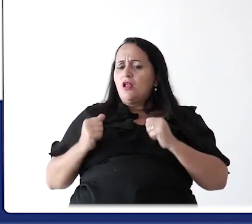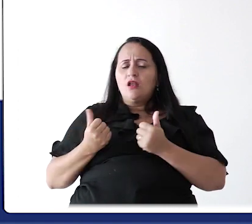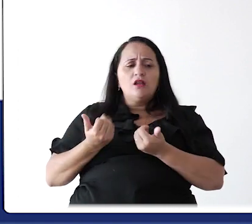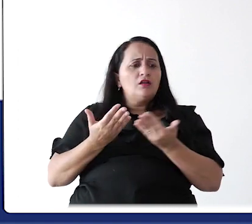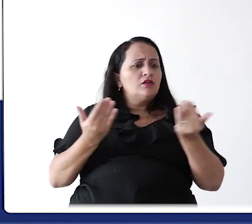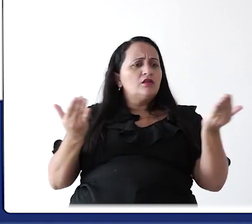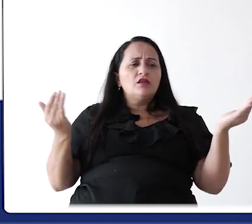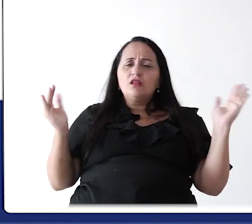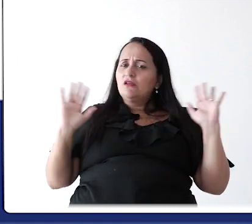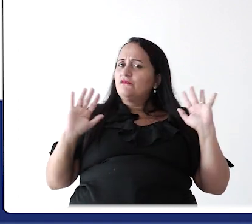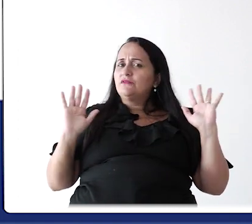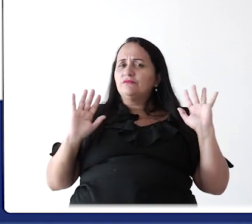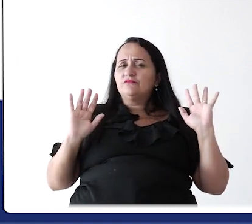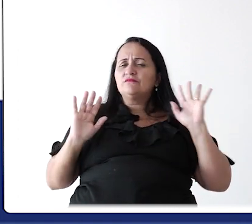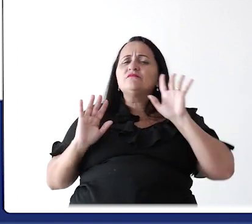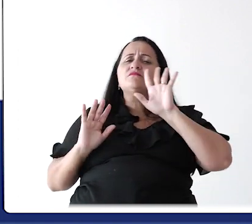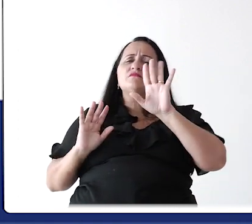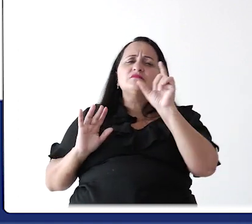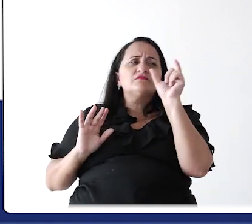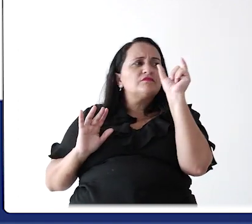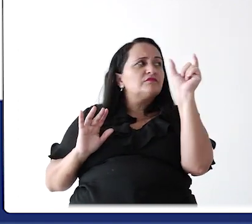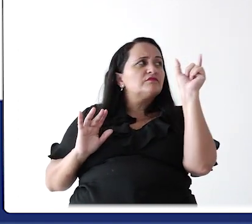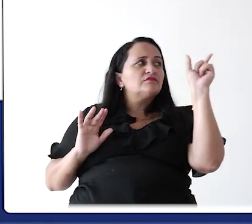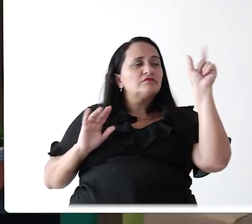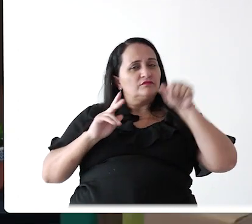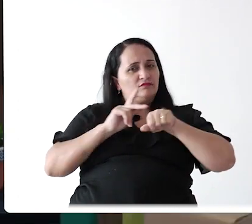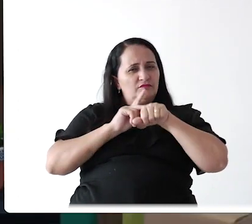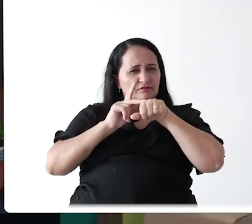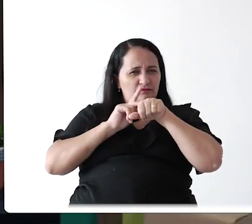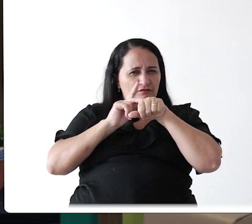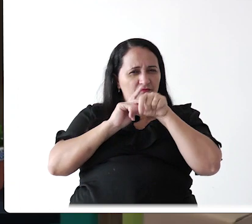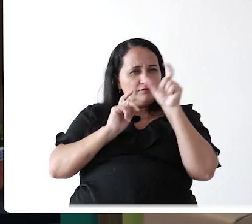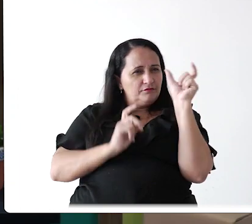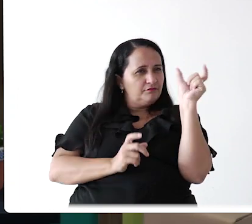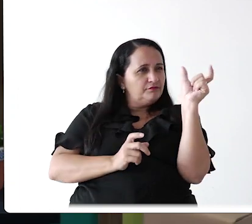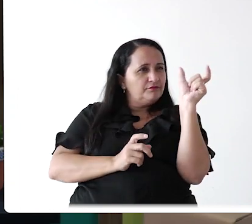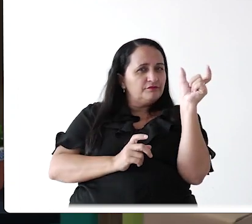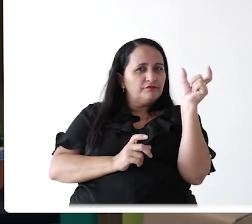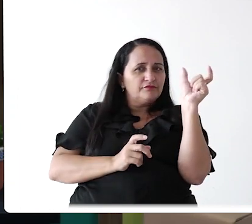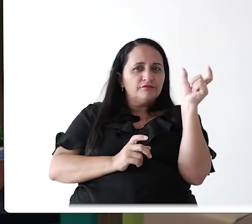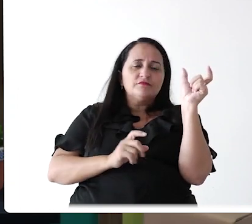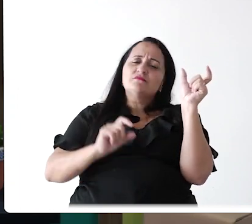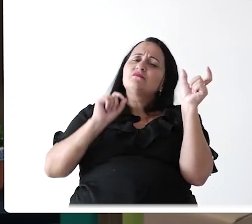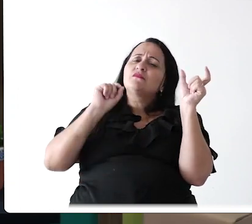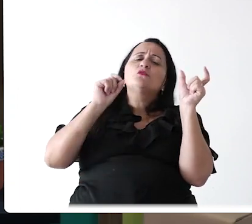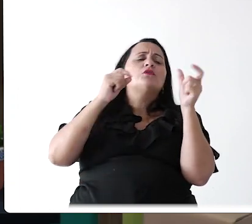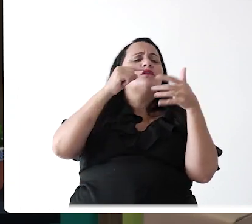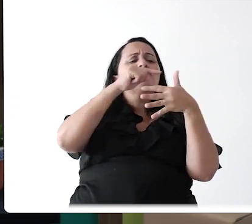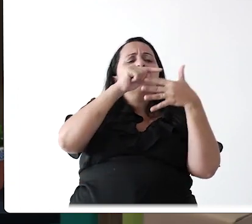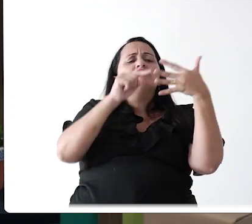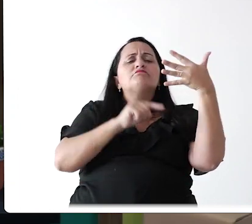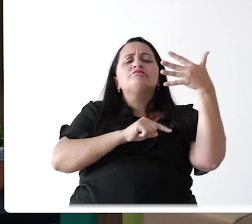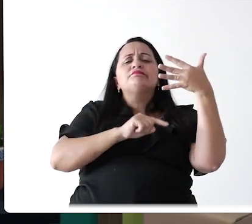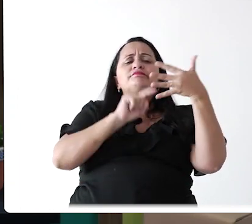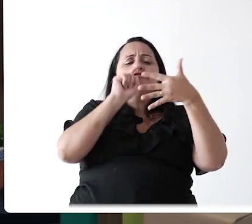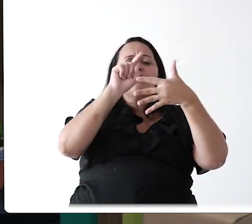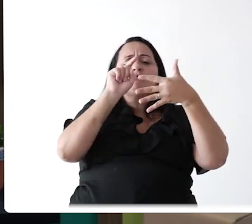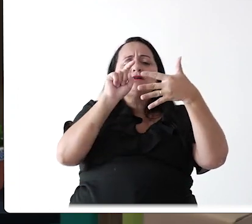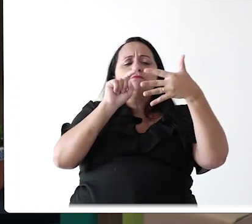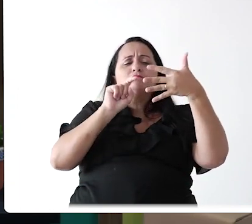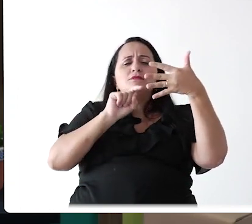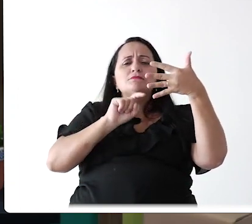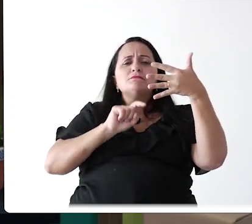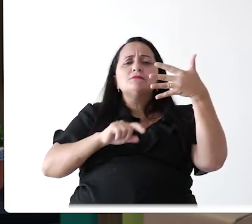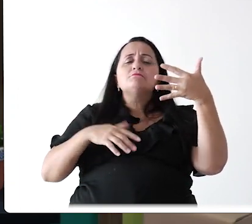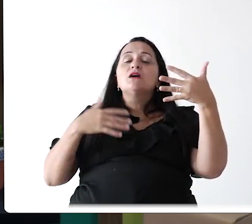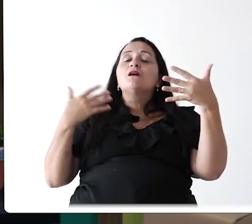expressão, por enquanto, é o quê? É um advérbio? É uma preposição? É uma conjunção? É